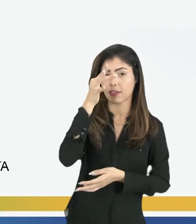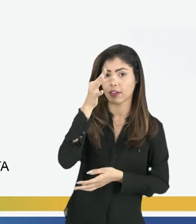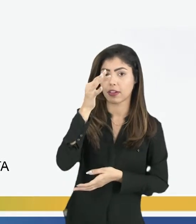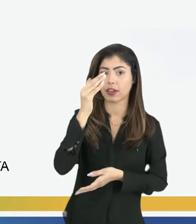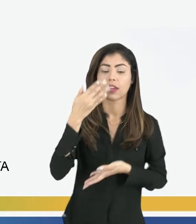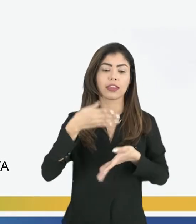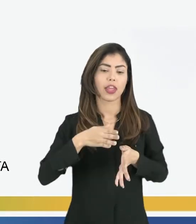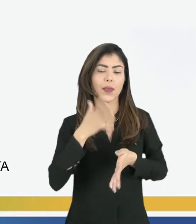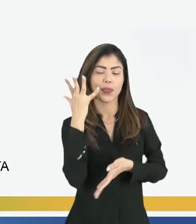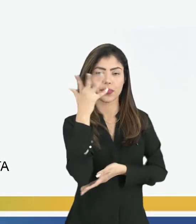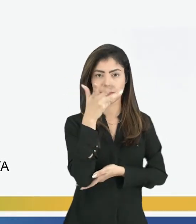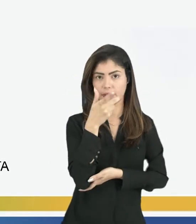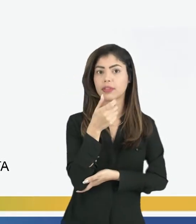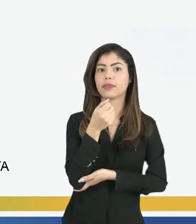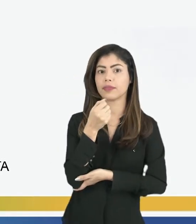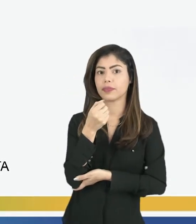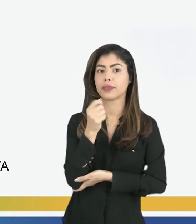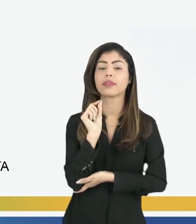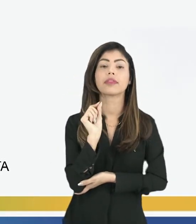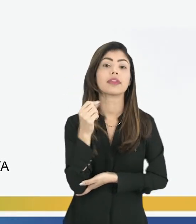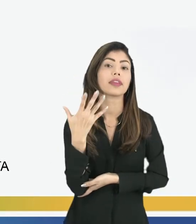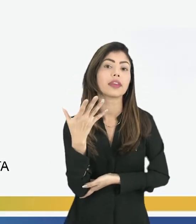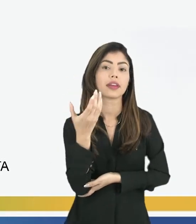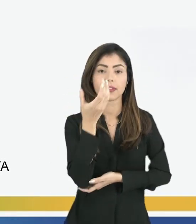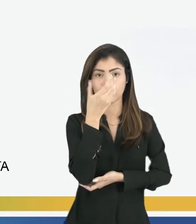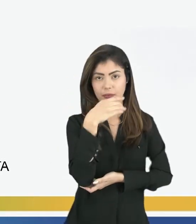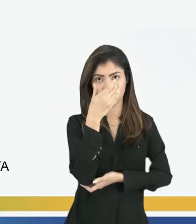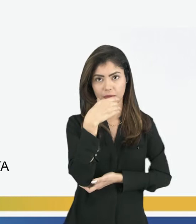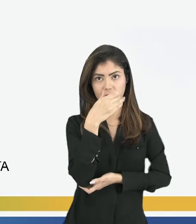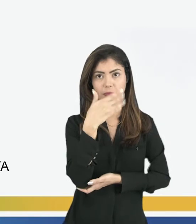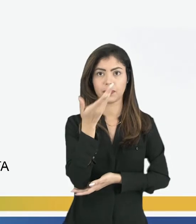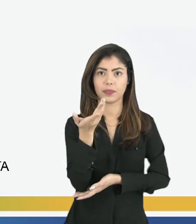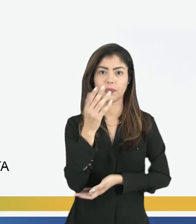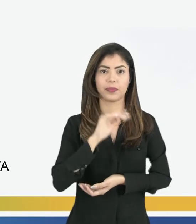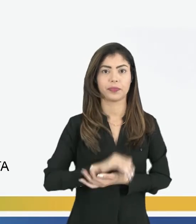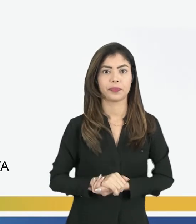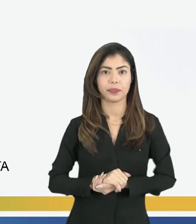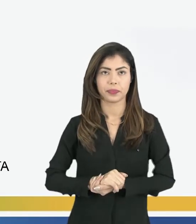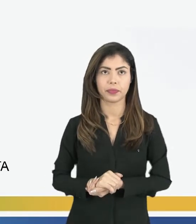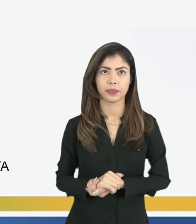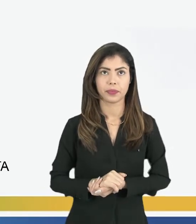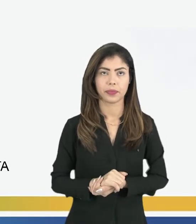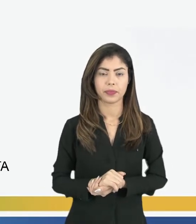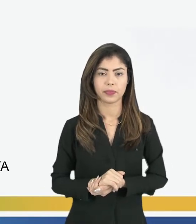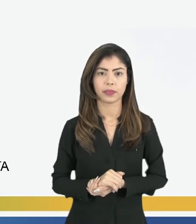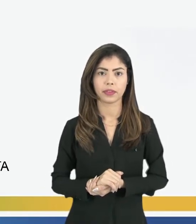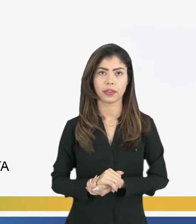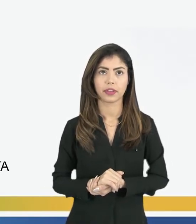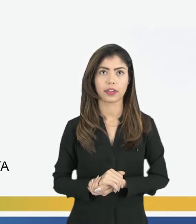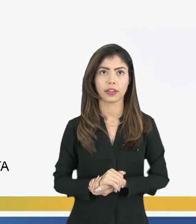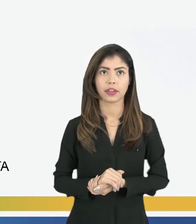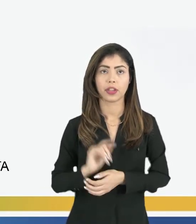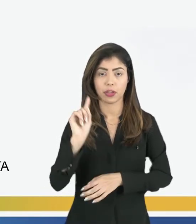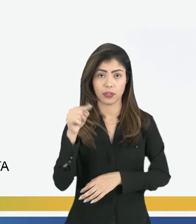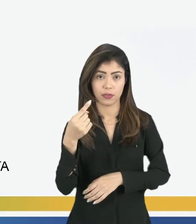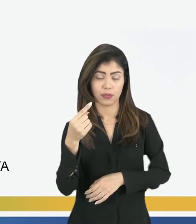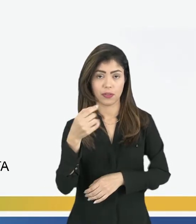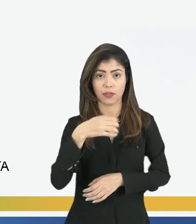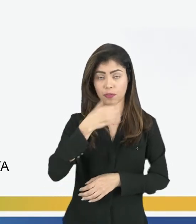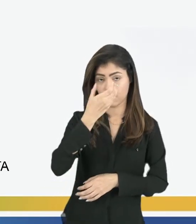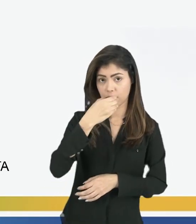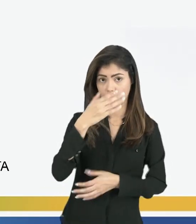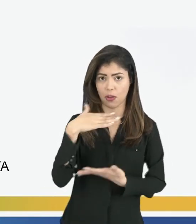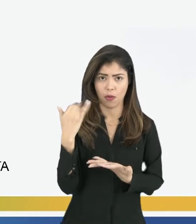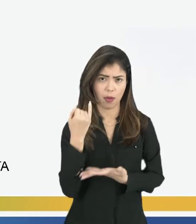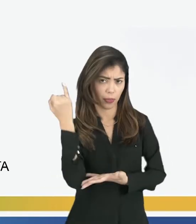nasce, aquela florzinha tão bonita, vai nascer o fruto, né? Tá aí o fruto. E qual